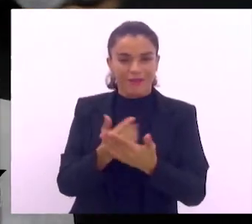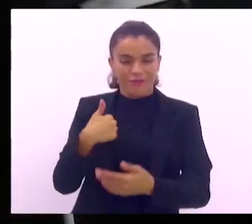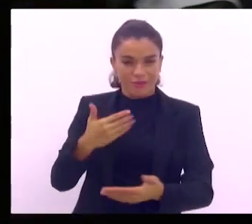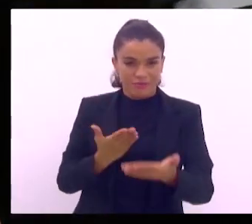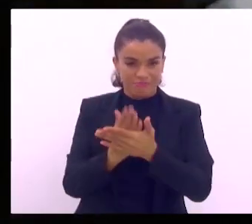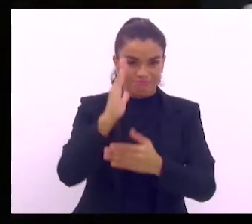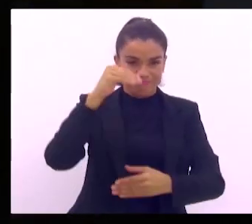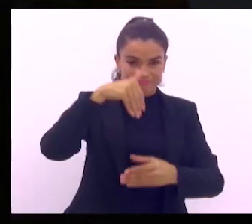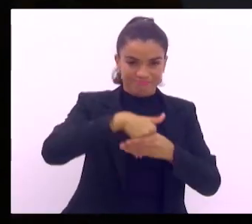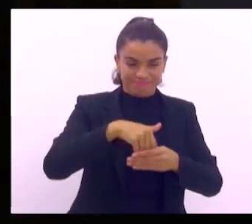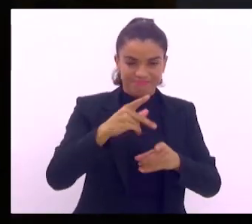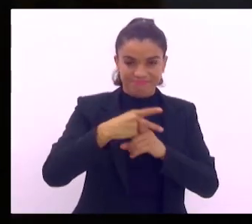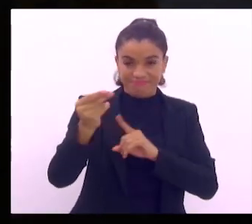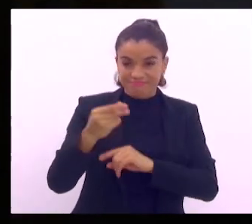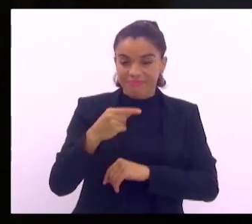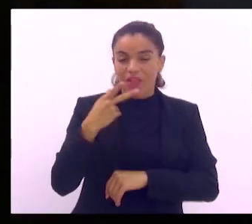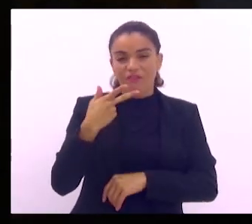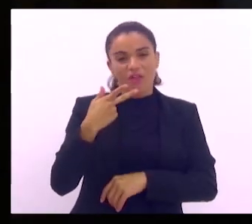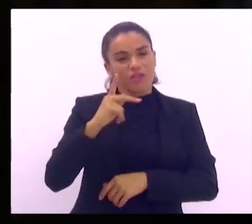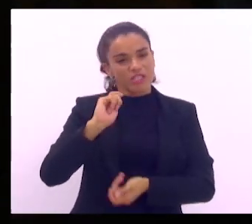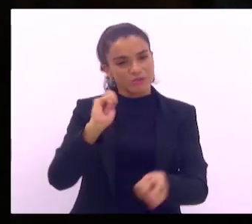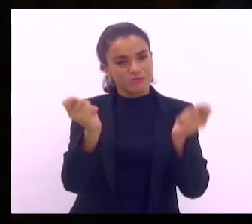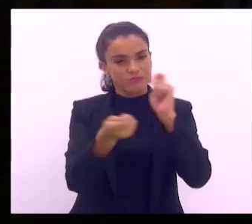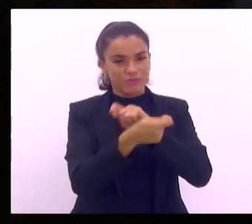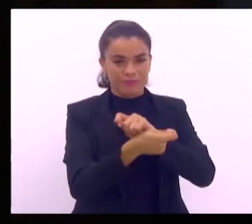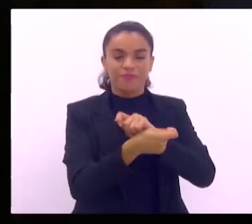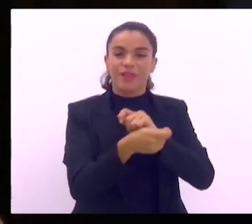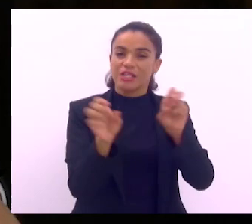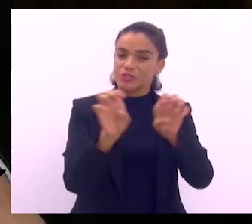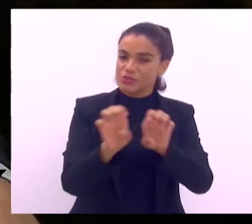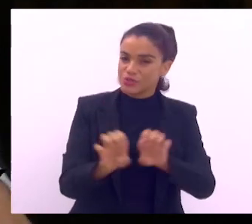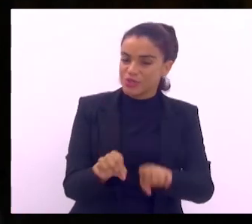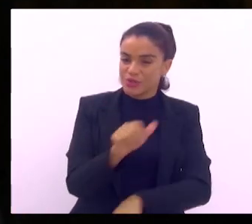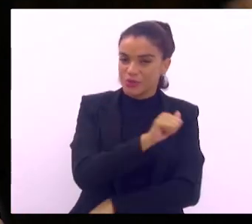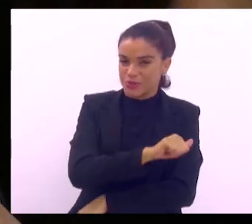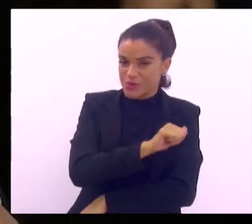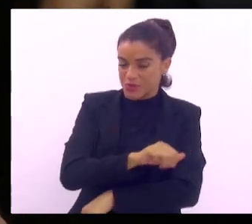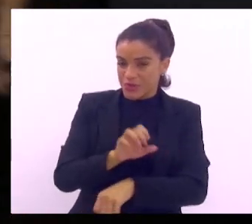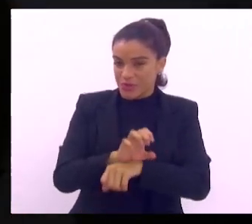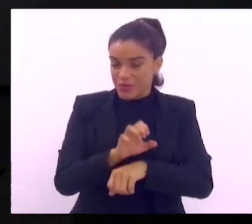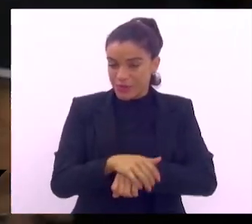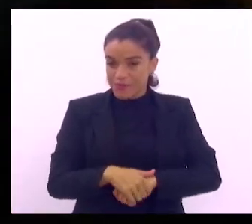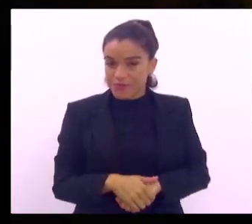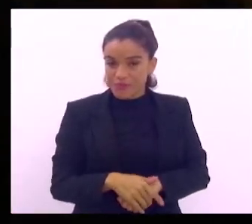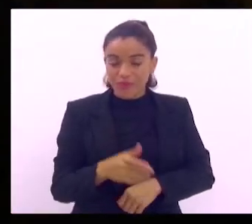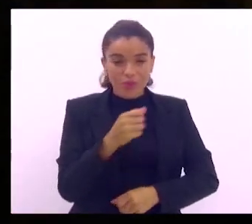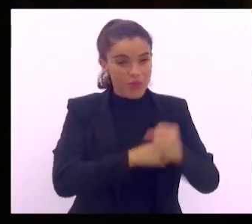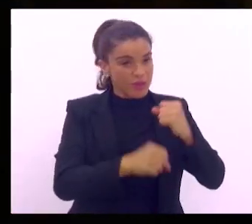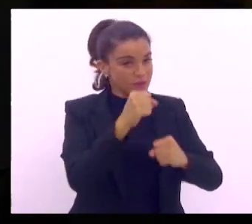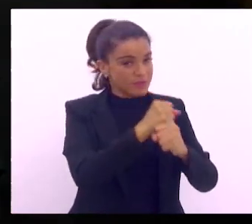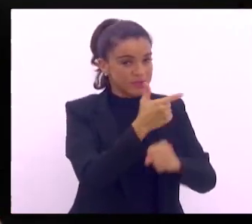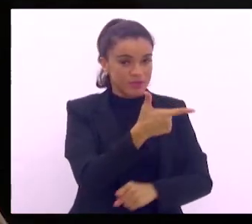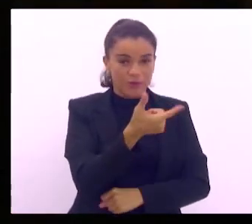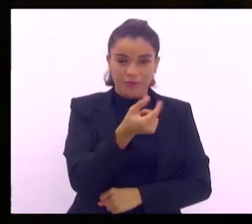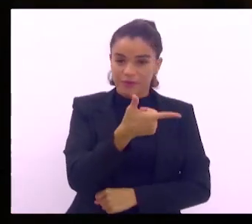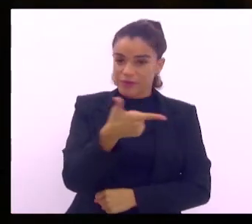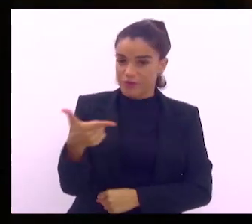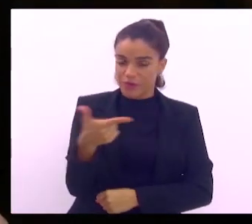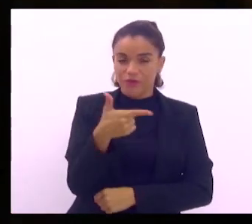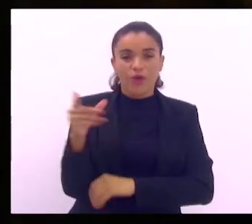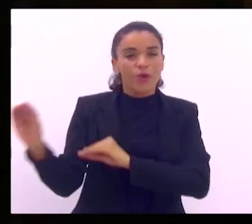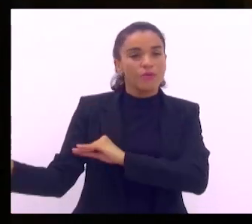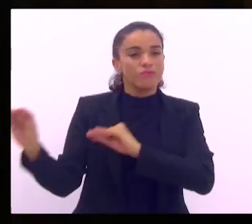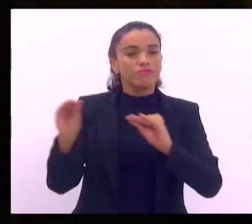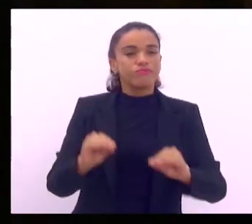falei que a gente tinha que reestruturar o atletismo no Rio de Janeiro, e a primeira coisa que nós fizemos no ano passado, em 2022, foi trazer